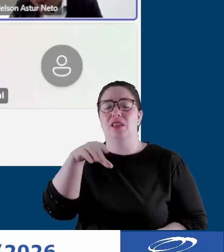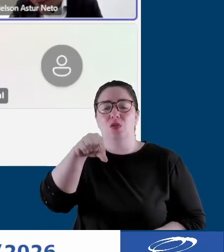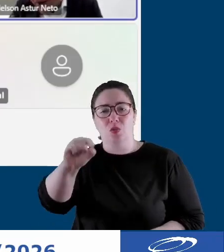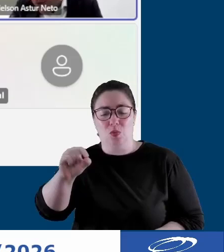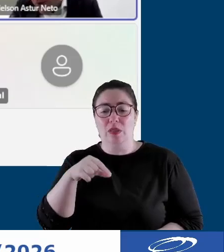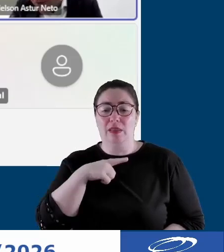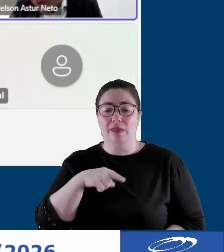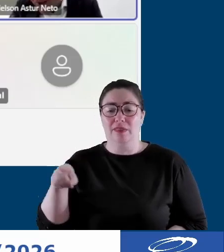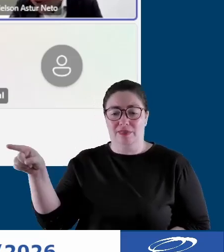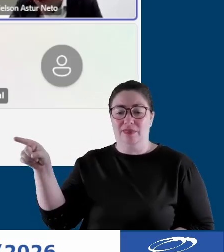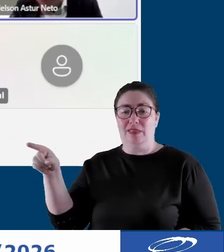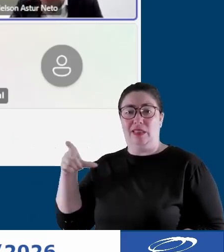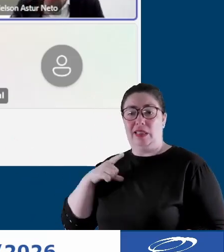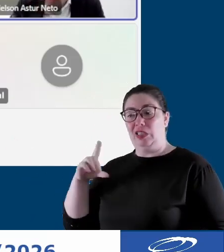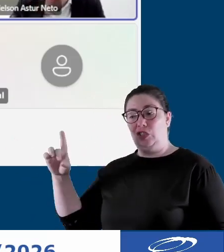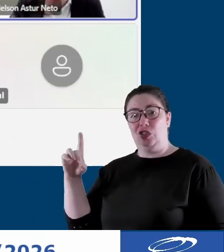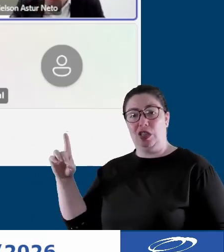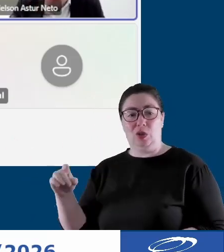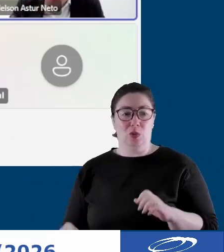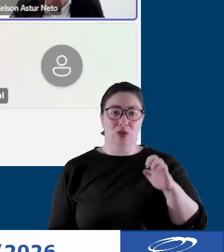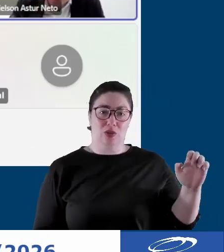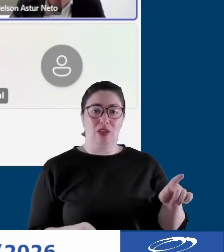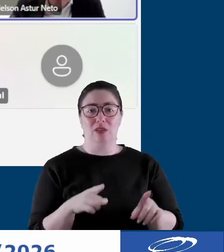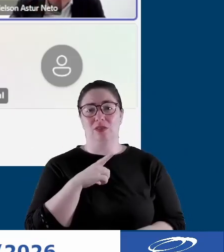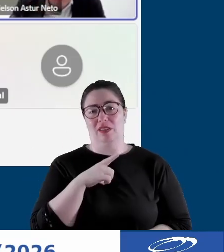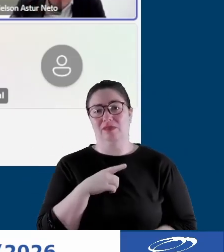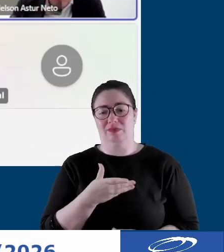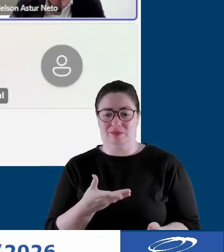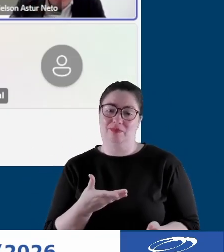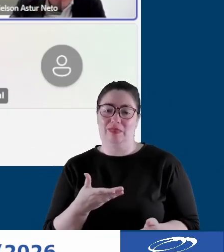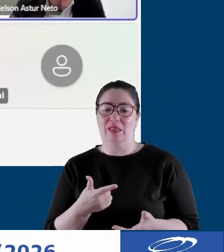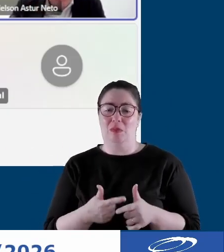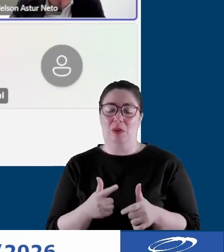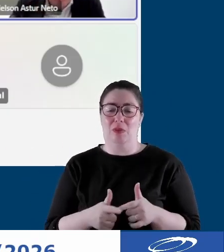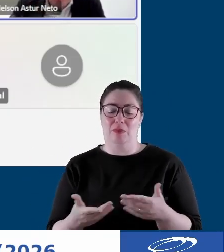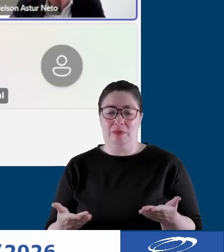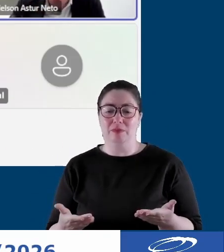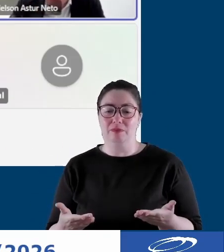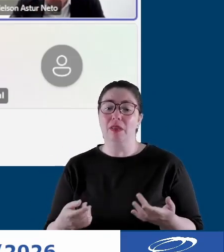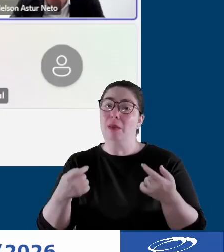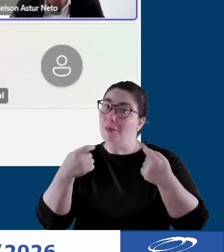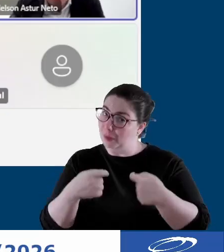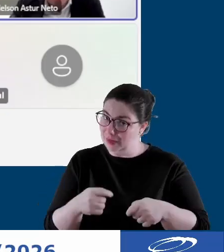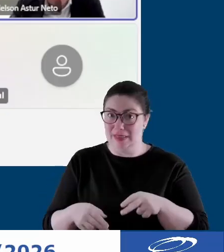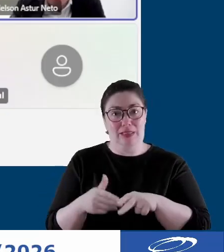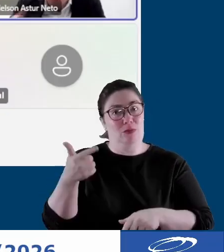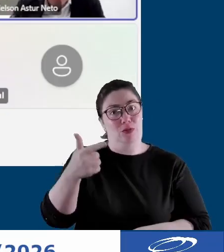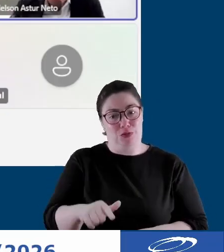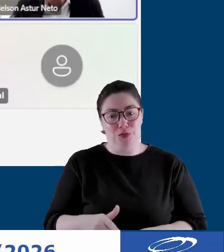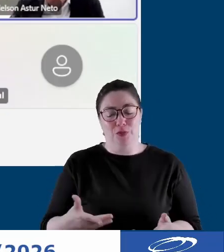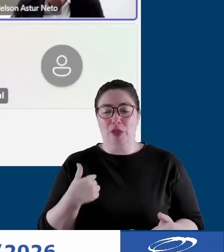lado esquerdo quanto no lado direito. Então, é uma abordagem que a gente precisa fazer. Eu fiz diversas limpezas,